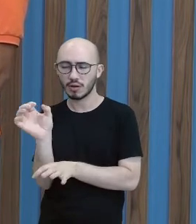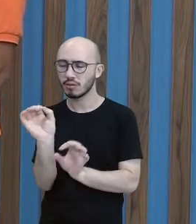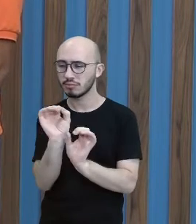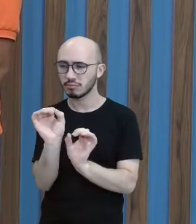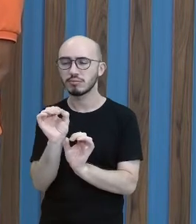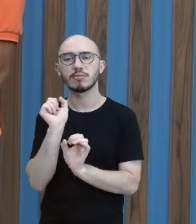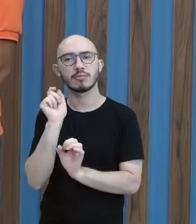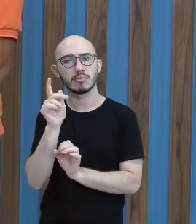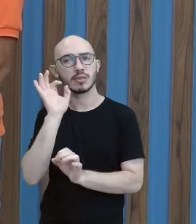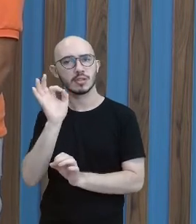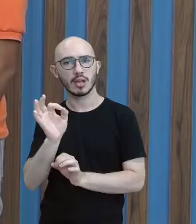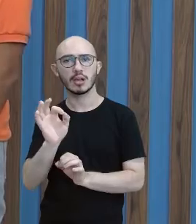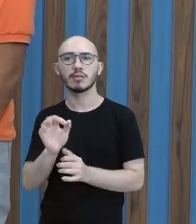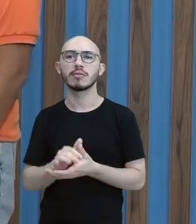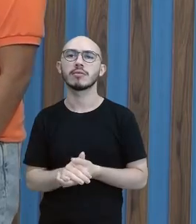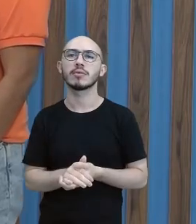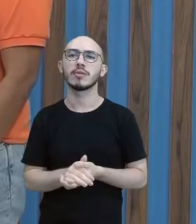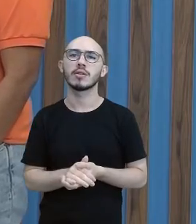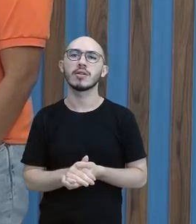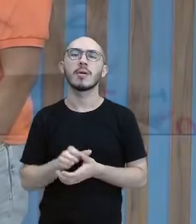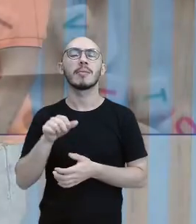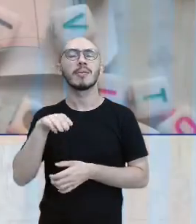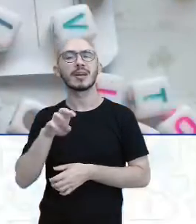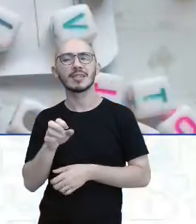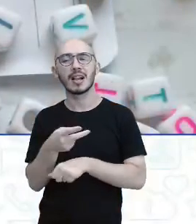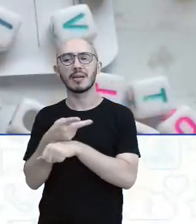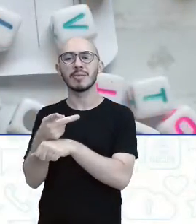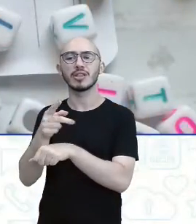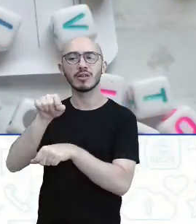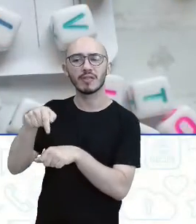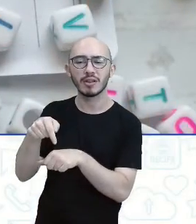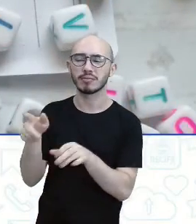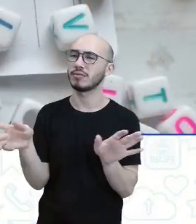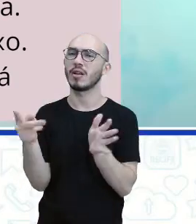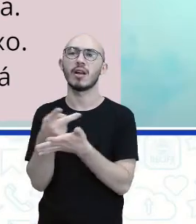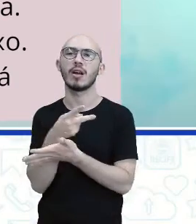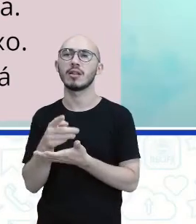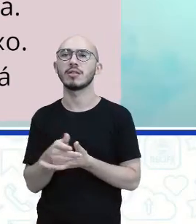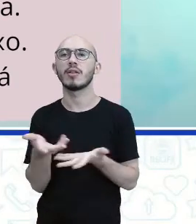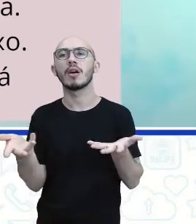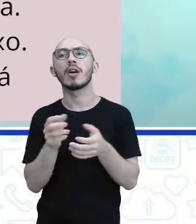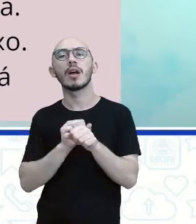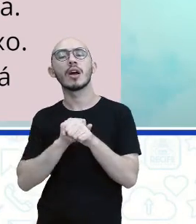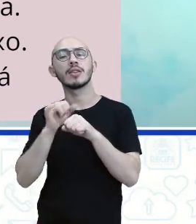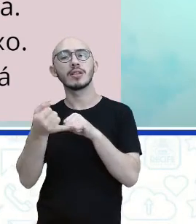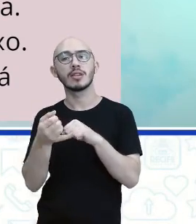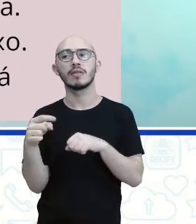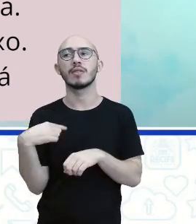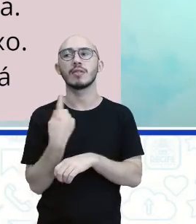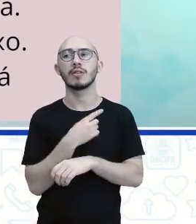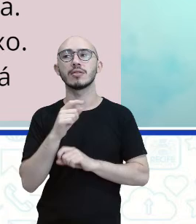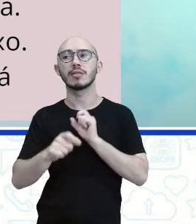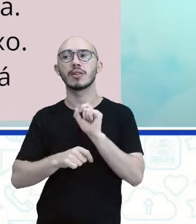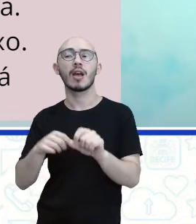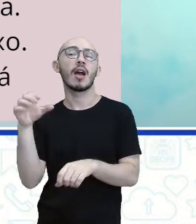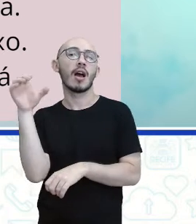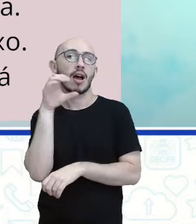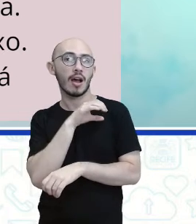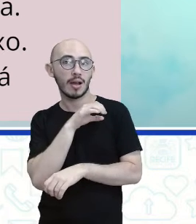para seu primo o computador, aqui está incorreto. E os adjetivos, que que a gente vai ter que dar uma olhada super